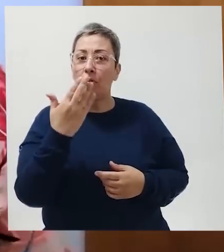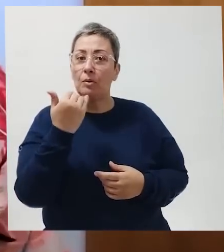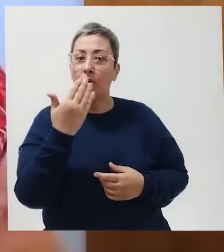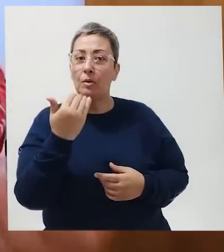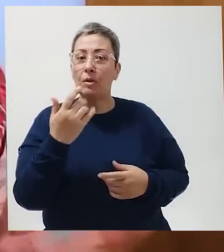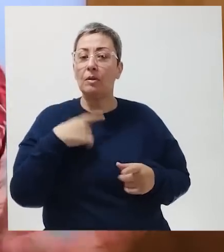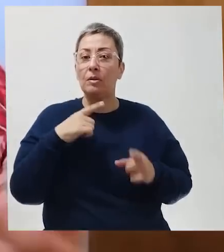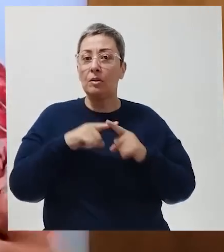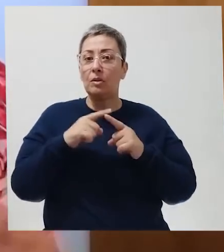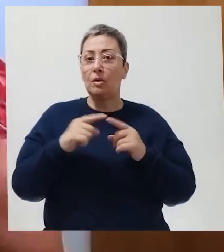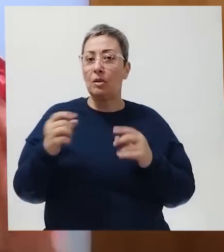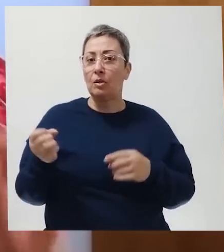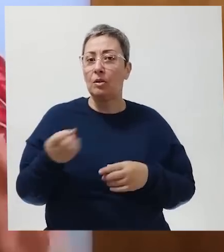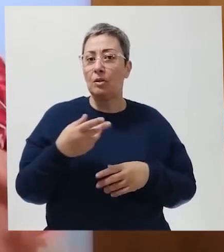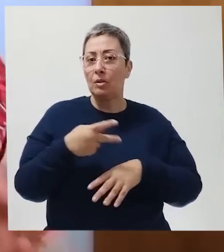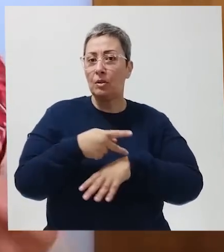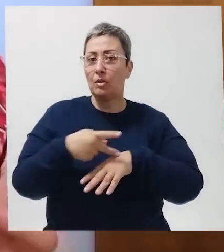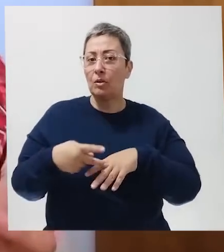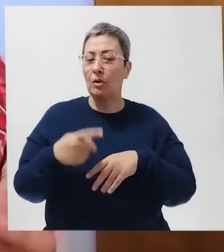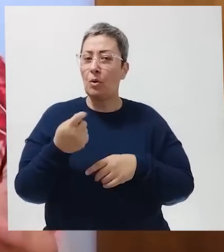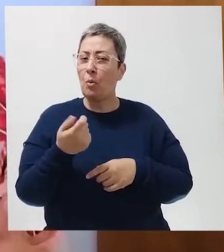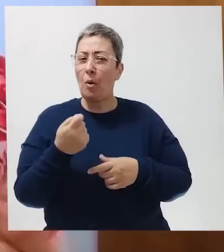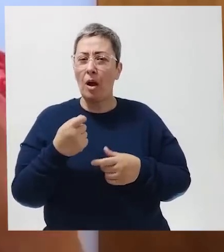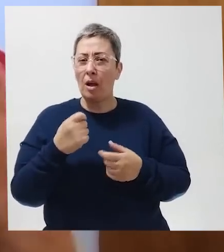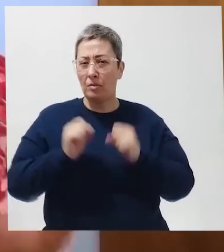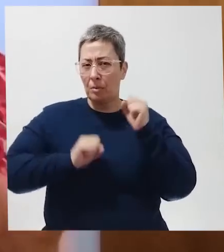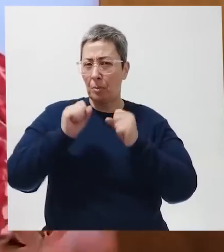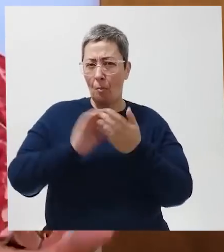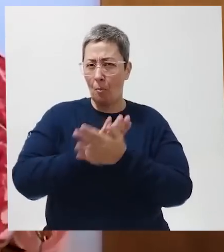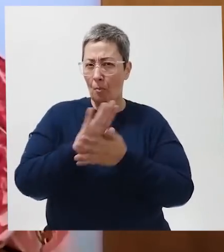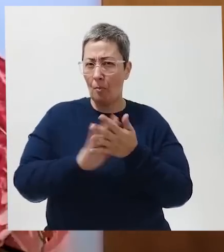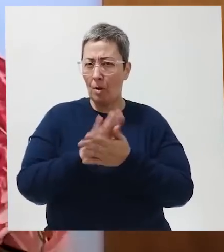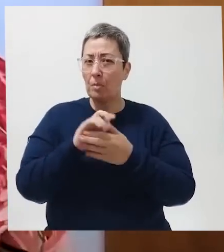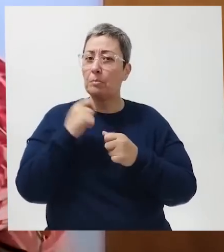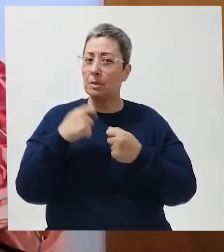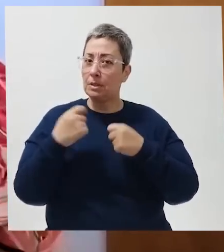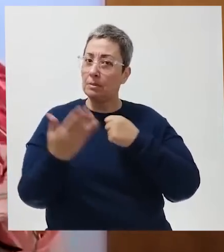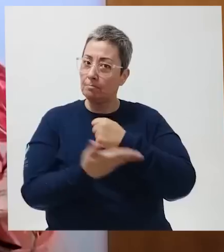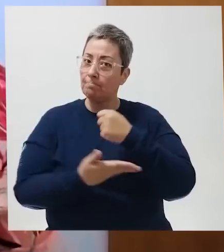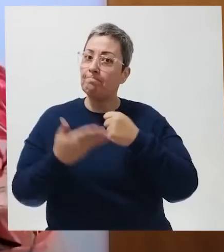os alimentos in natura e os minimamente processados devem ser a